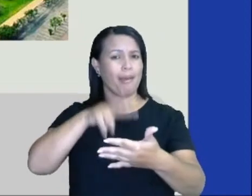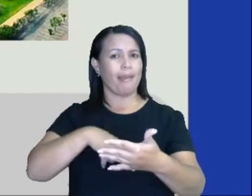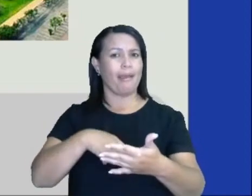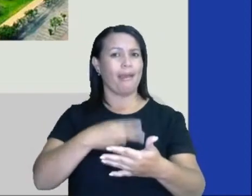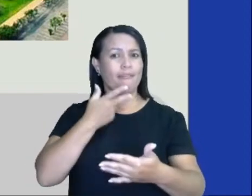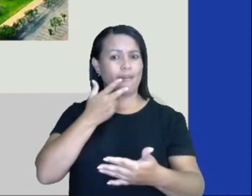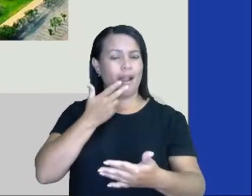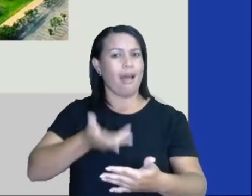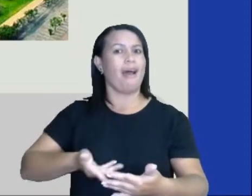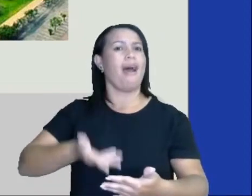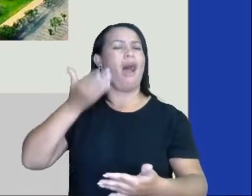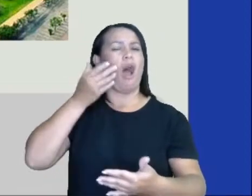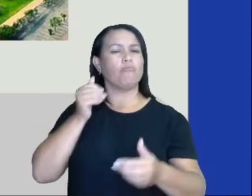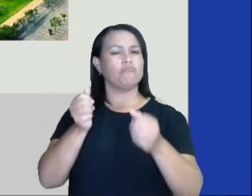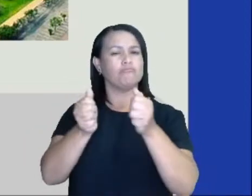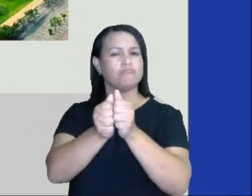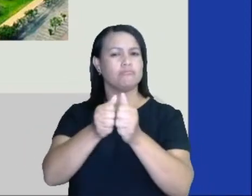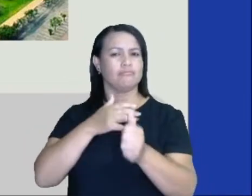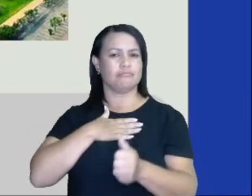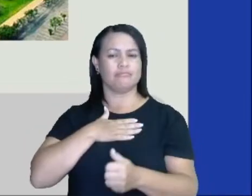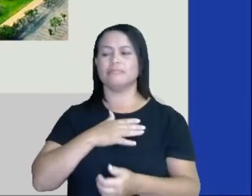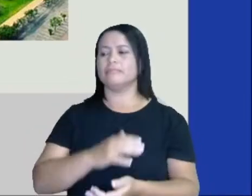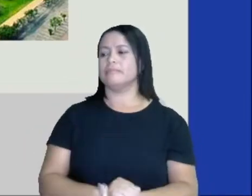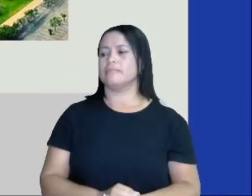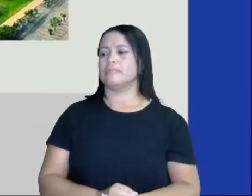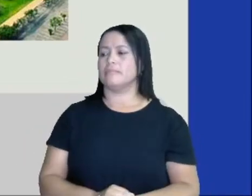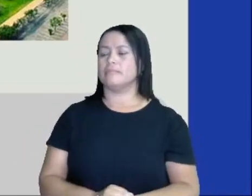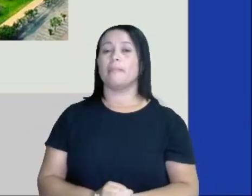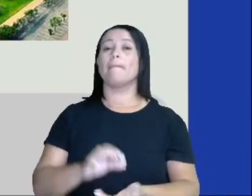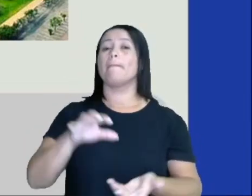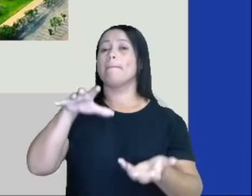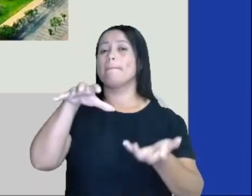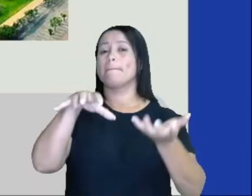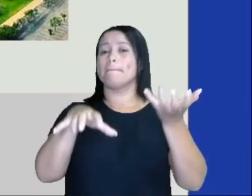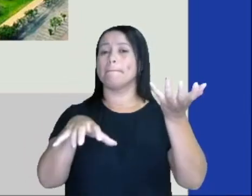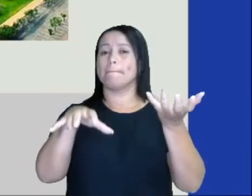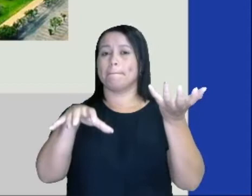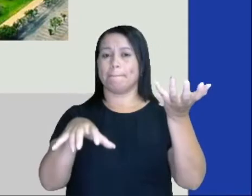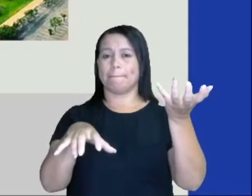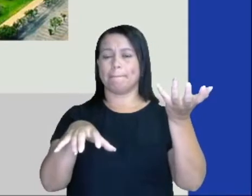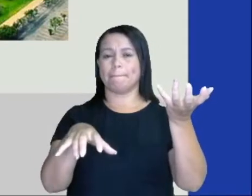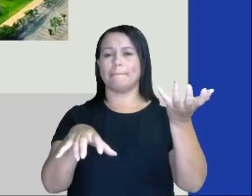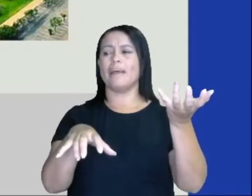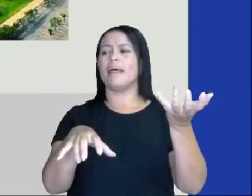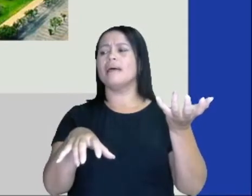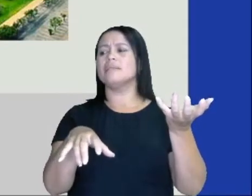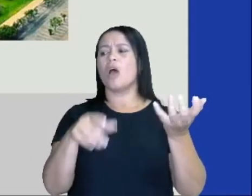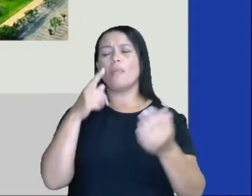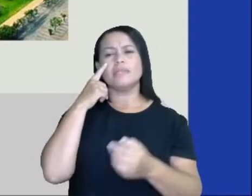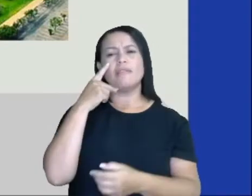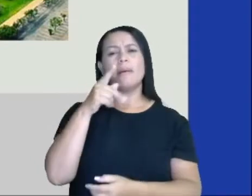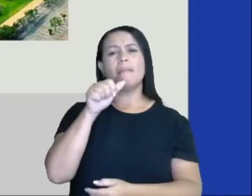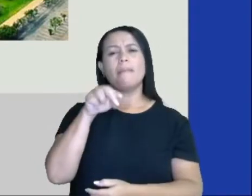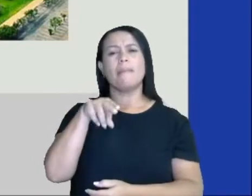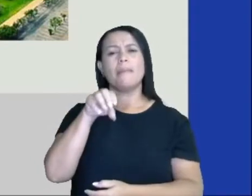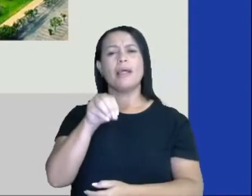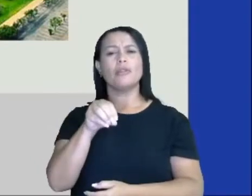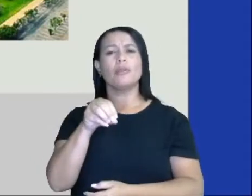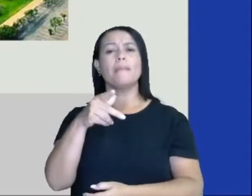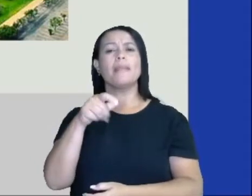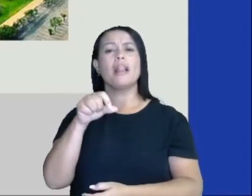alta, acompanhando a minha leitura, tá bom? Brasília, plano piloto e cidade